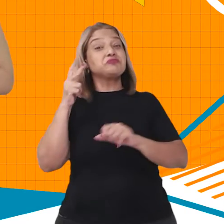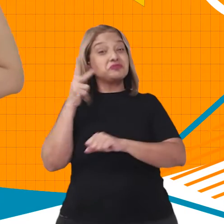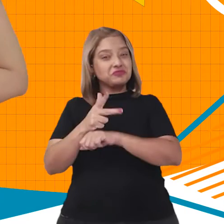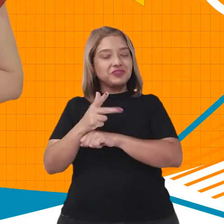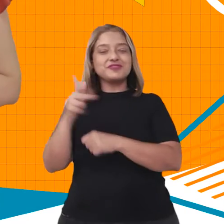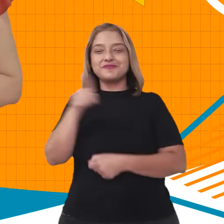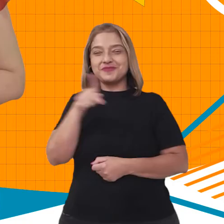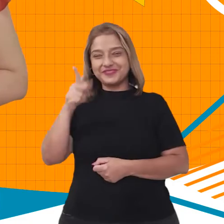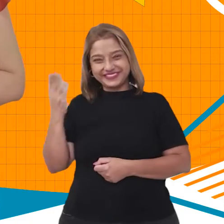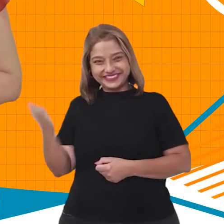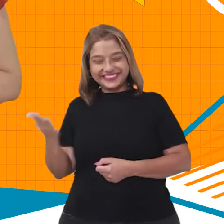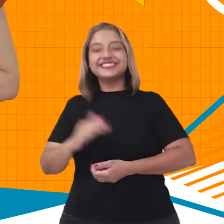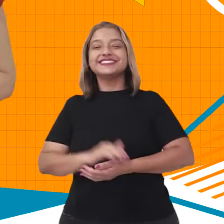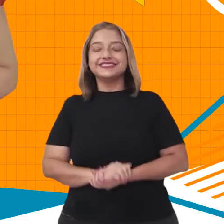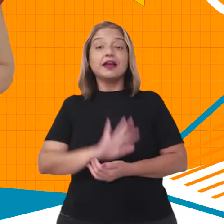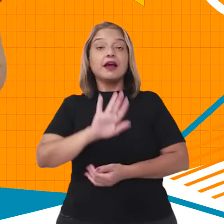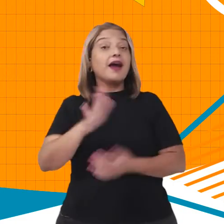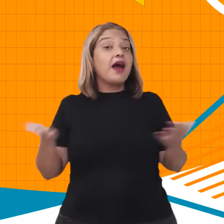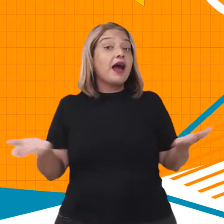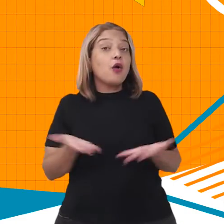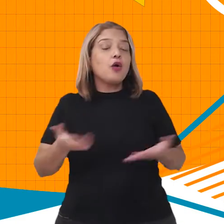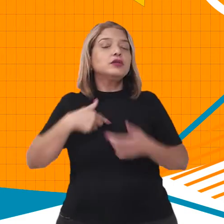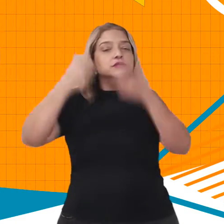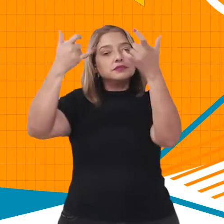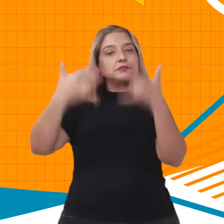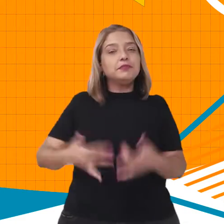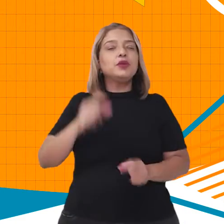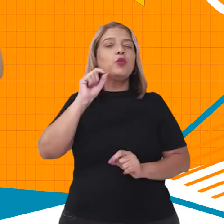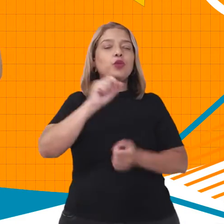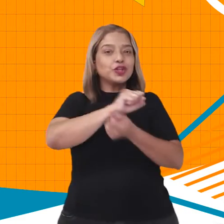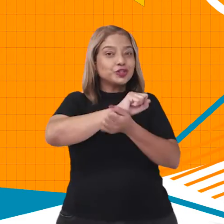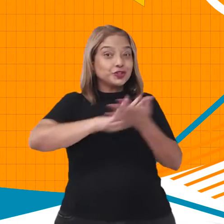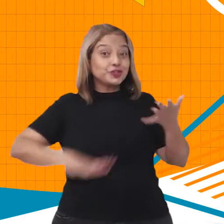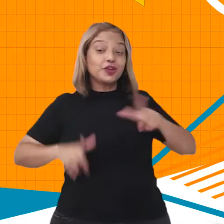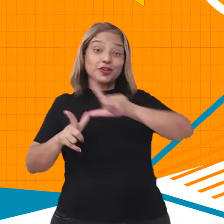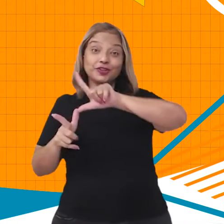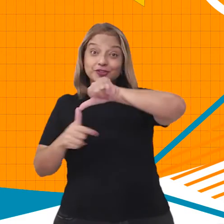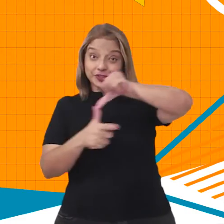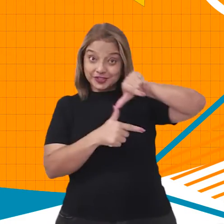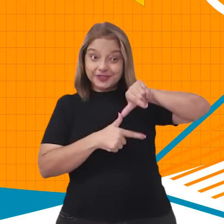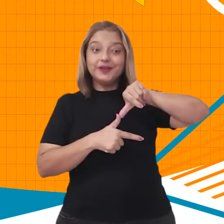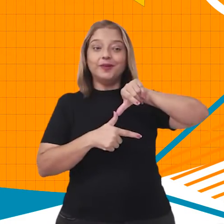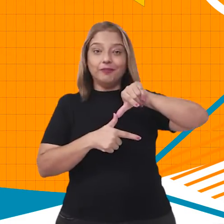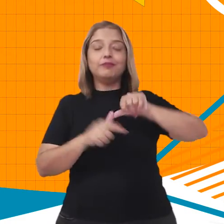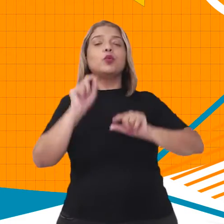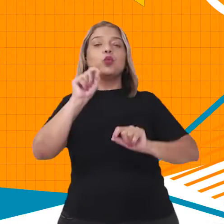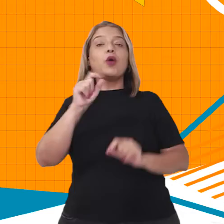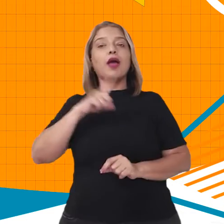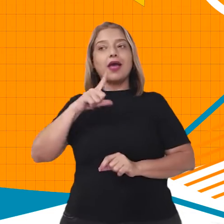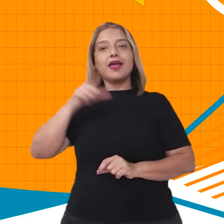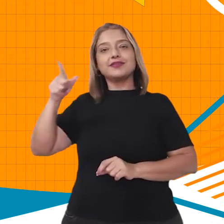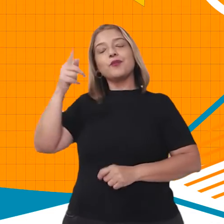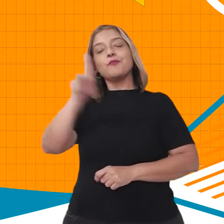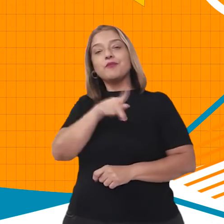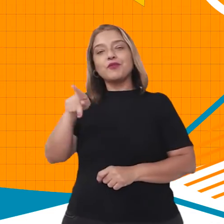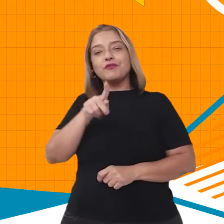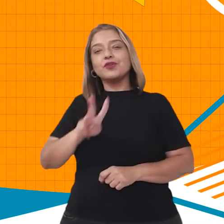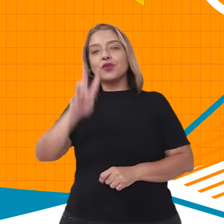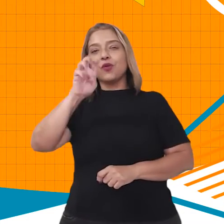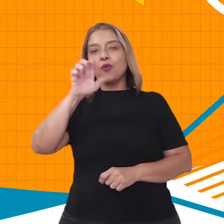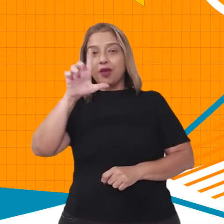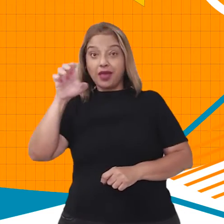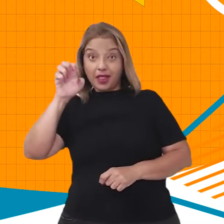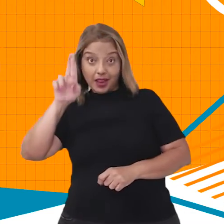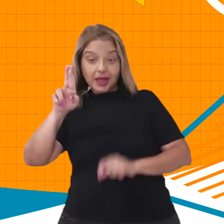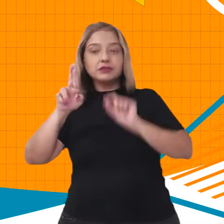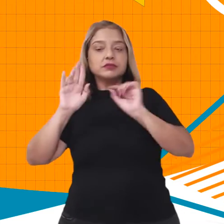Ótimo vídeo, professora Cristiane! Mas agora falaremos sobre uma atividade de geografia, desenvolvido pelo professor